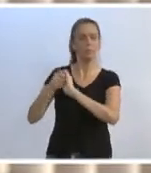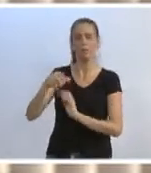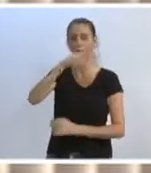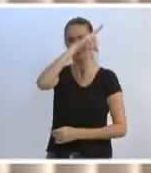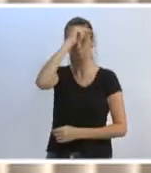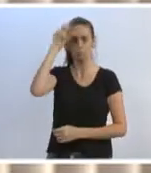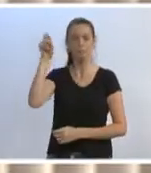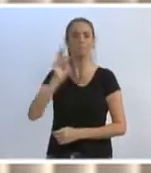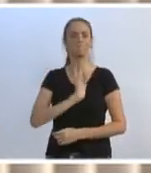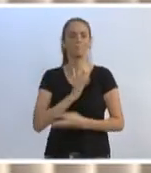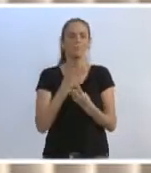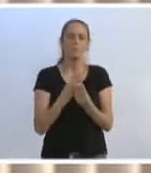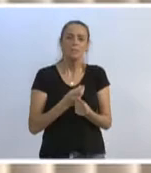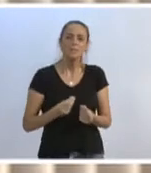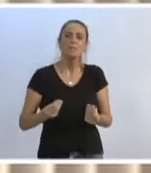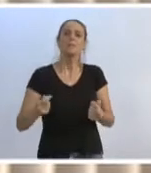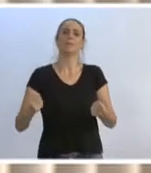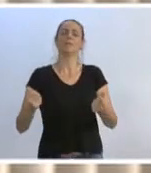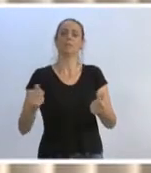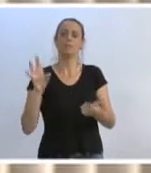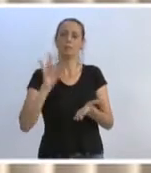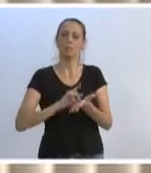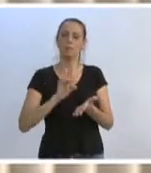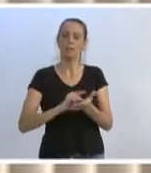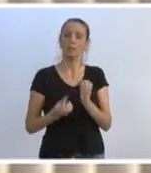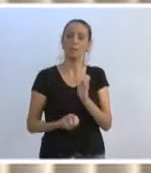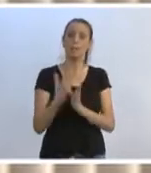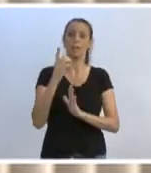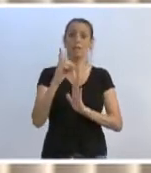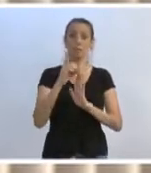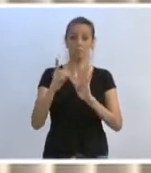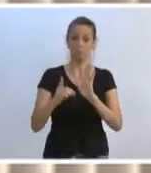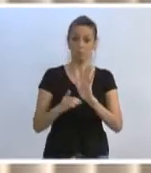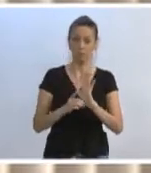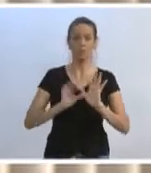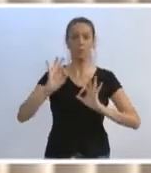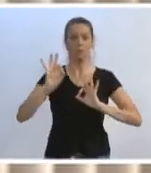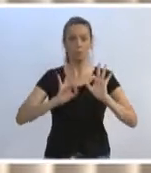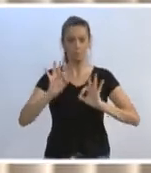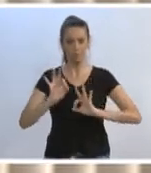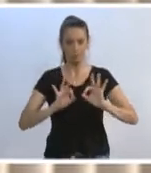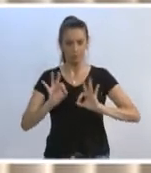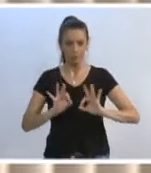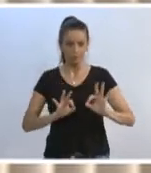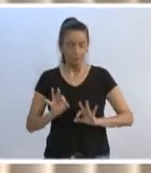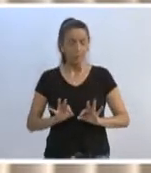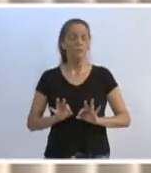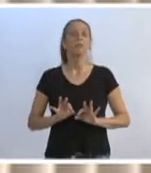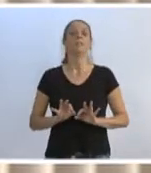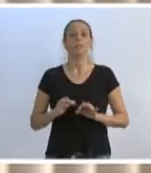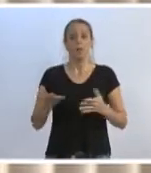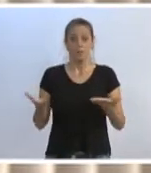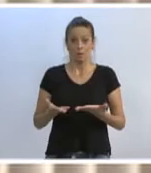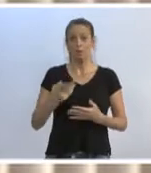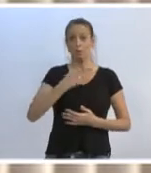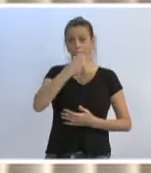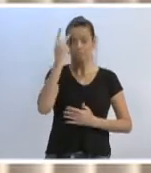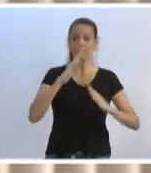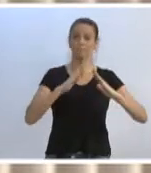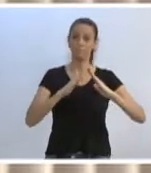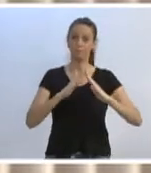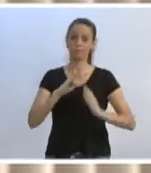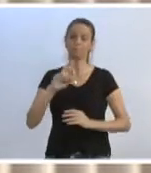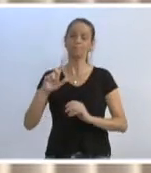tem essa sensibilidade em fazer esse decreto onde regulamenta a possibilidade de que os municípios no nosso município